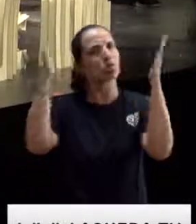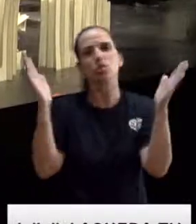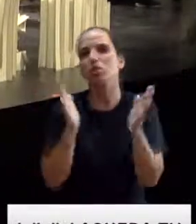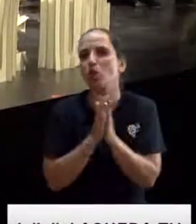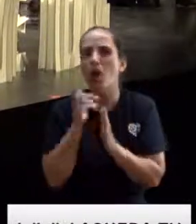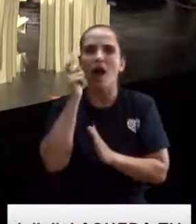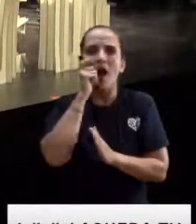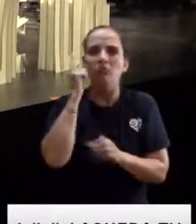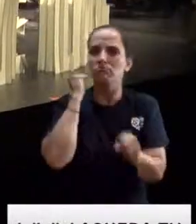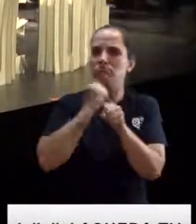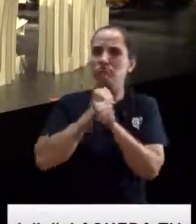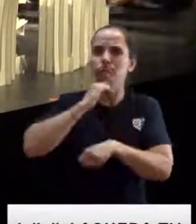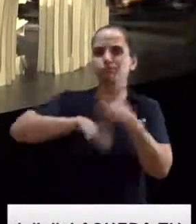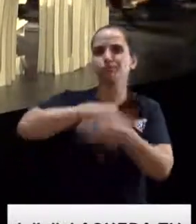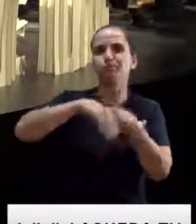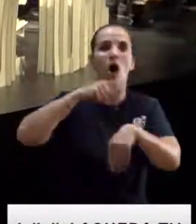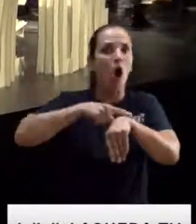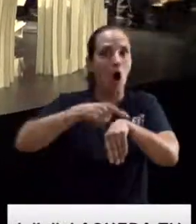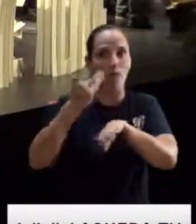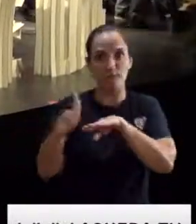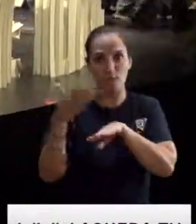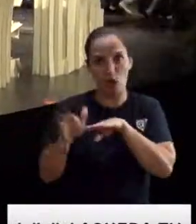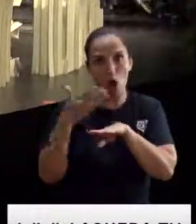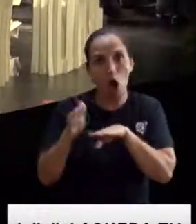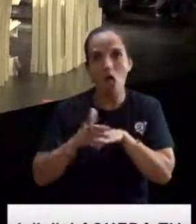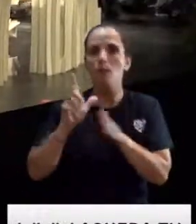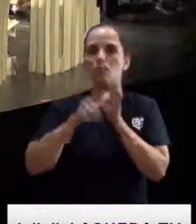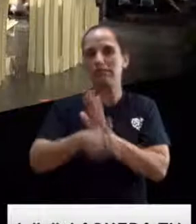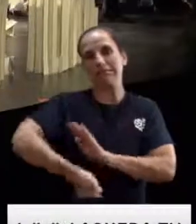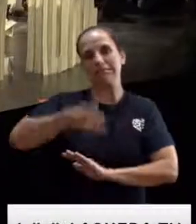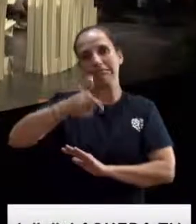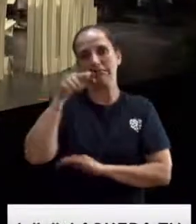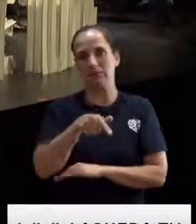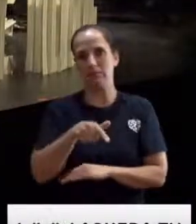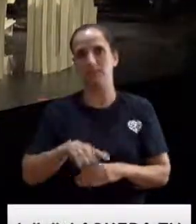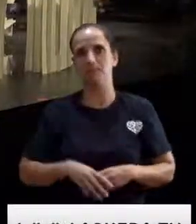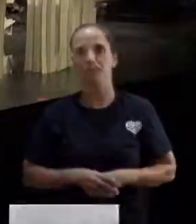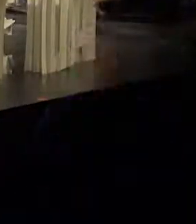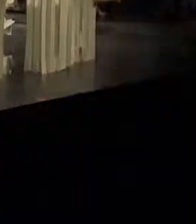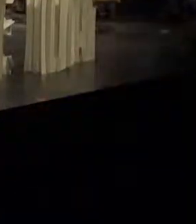todos aqueles que se mobilizam fora de horas para que este projeto seja um sucesso.